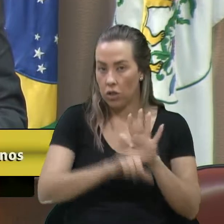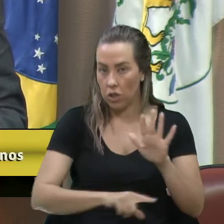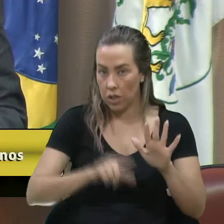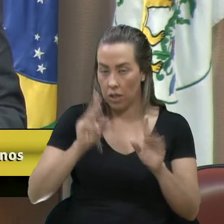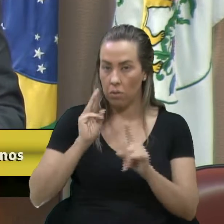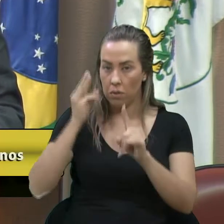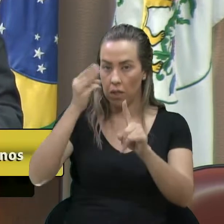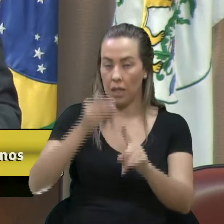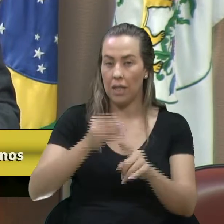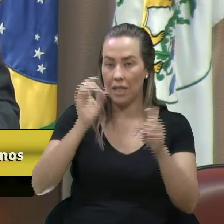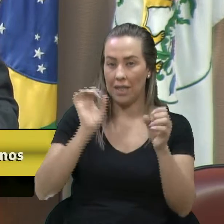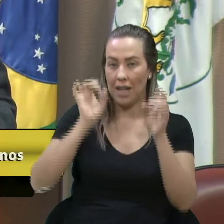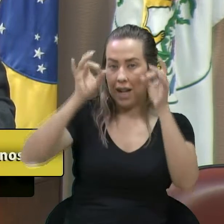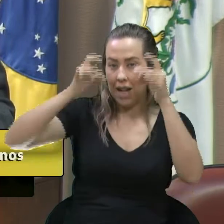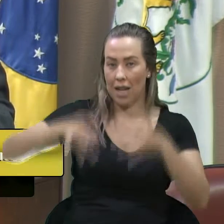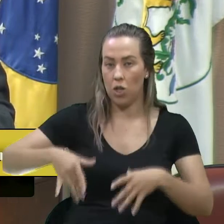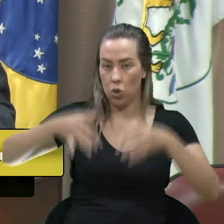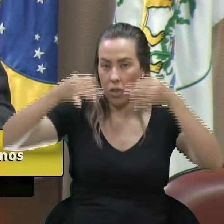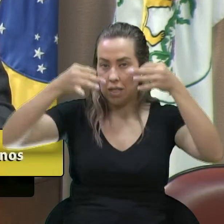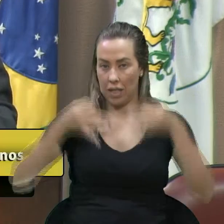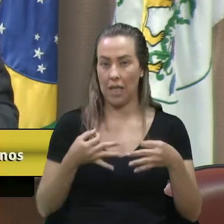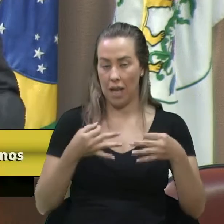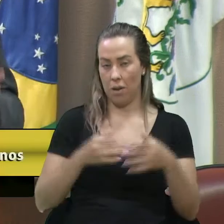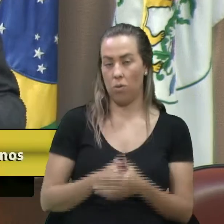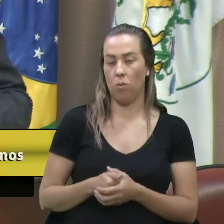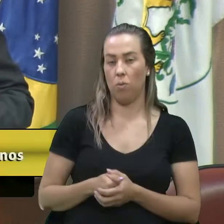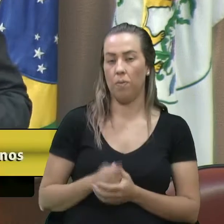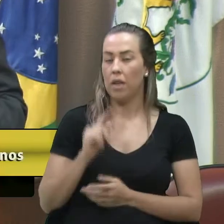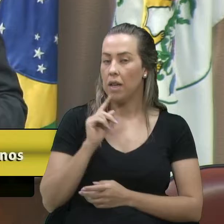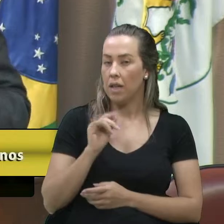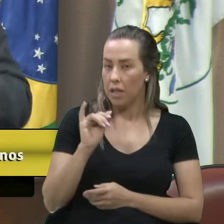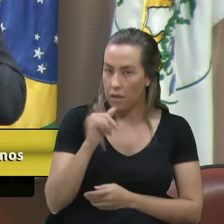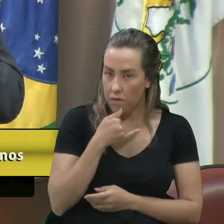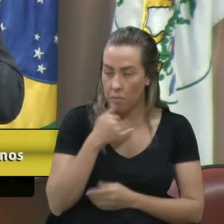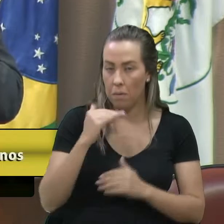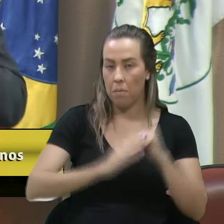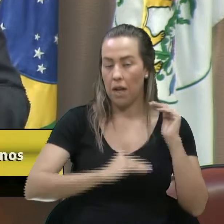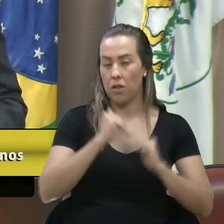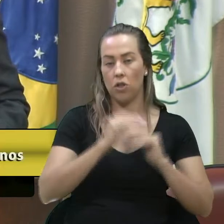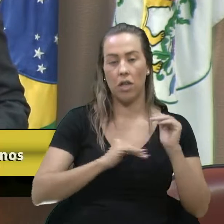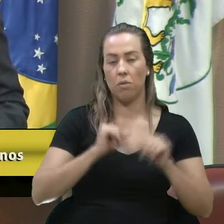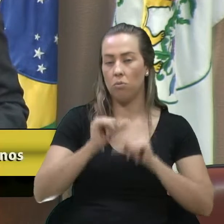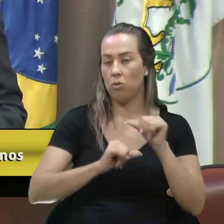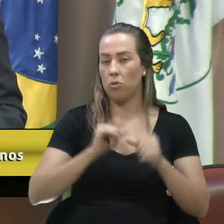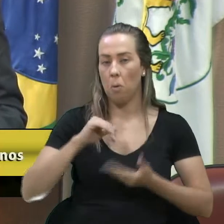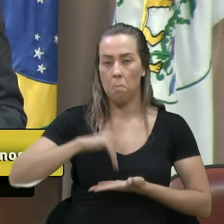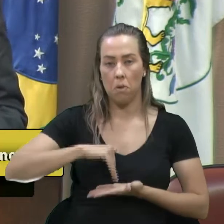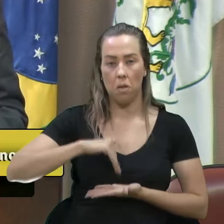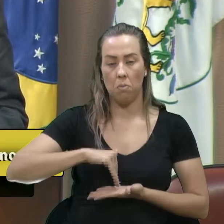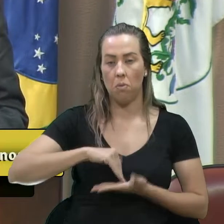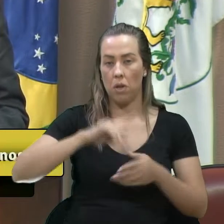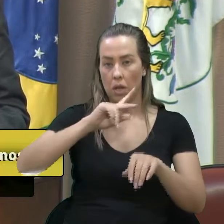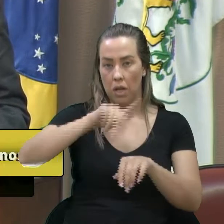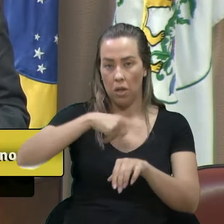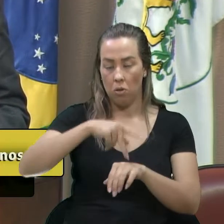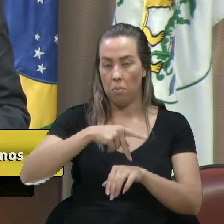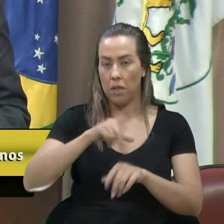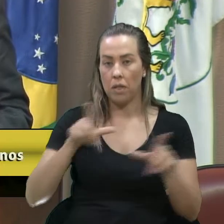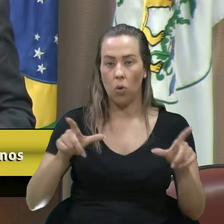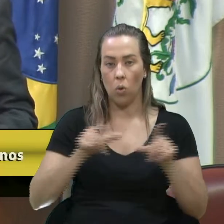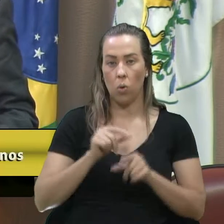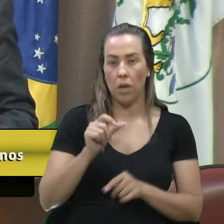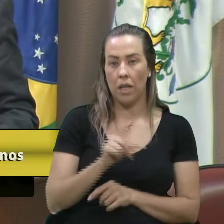o descarte correto de resíduos, infelizmente, na prática, pouco mudou, e o país recicla